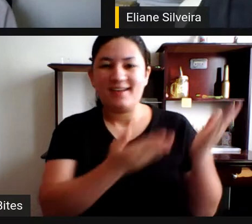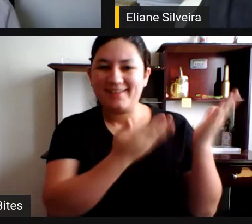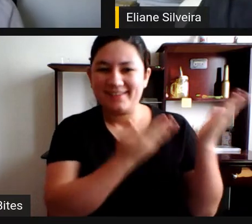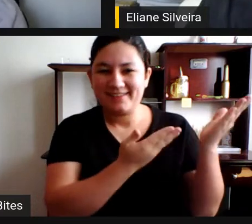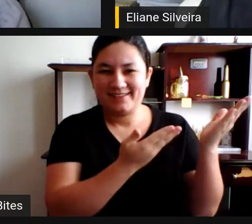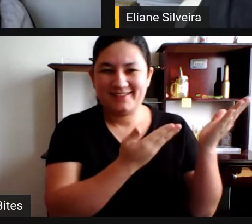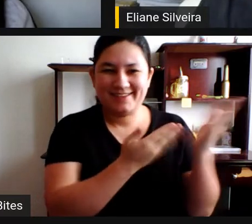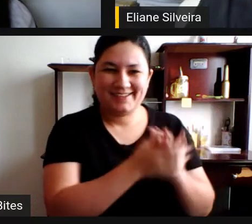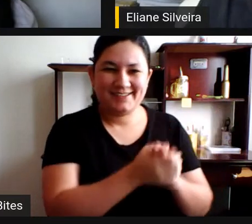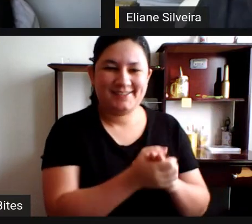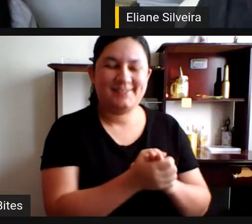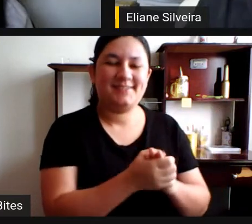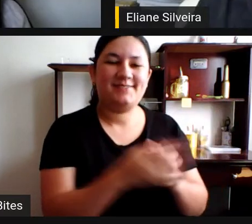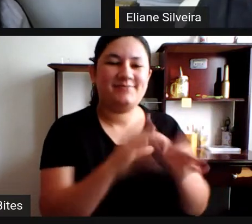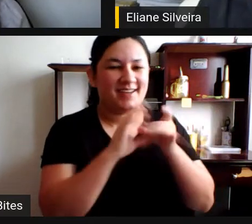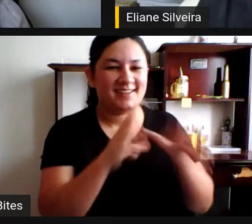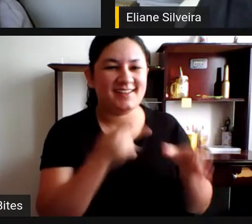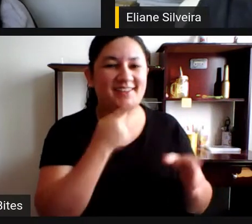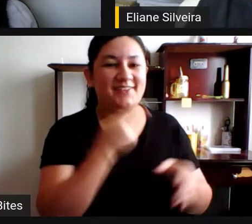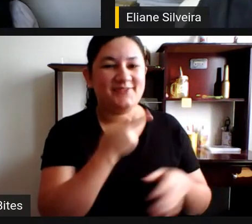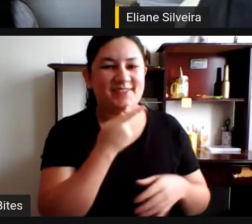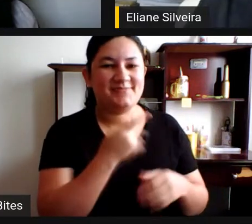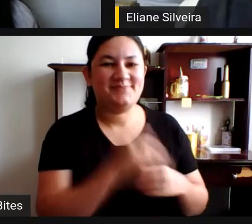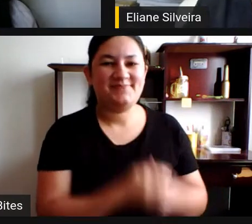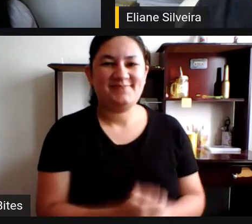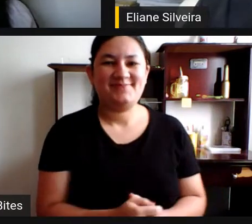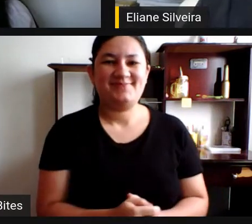convidada, a professora Eliane Silveira.